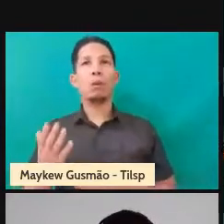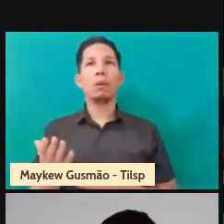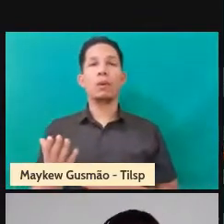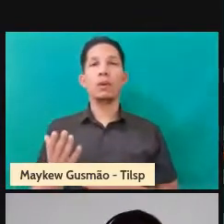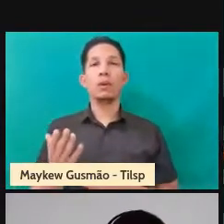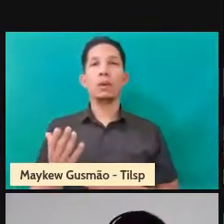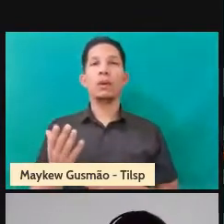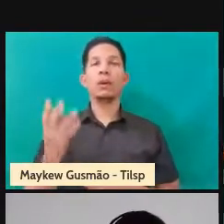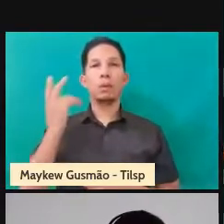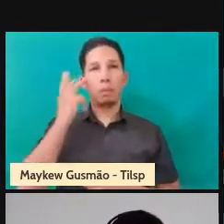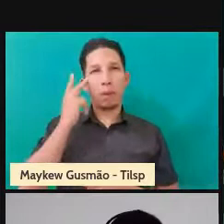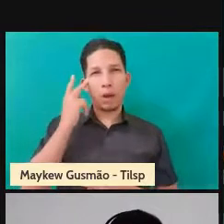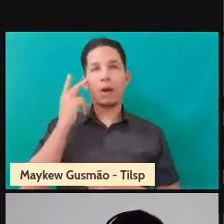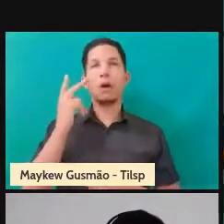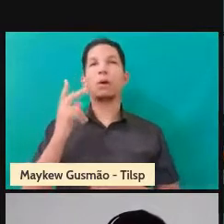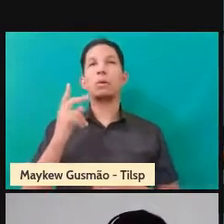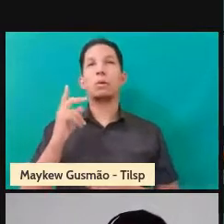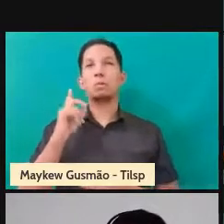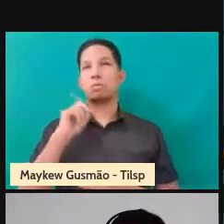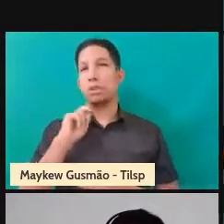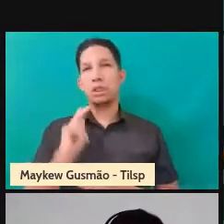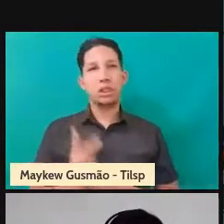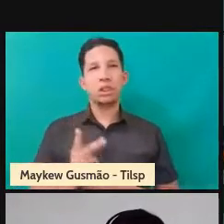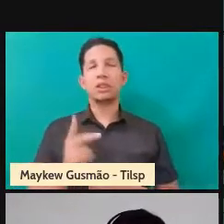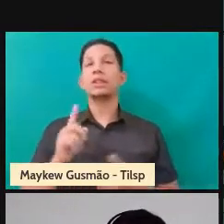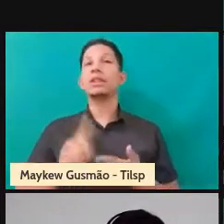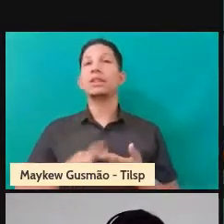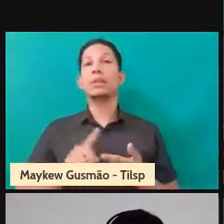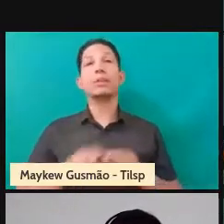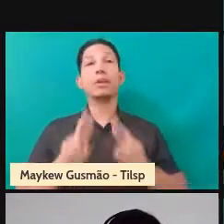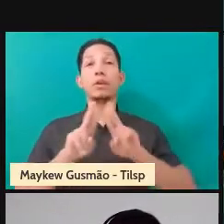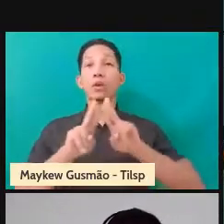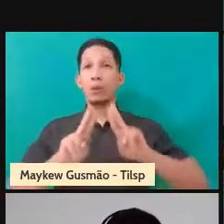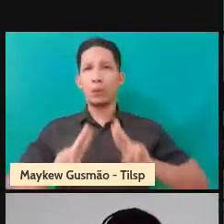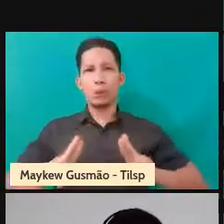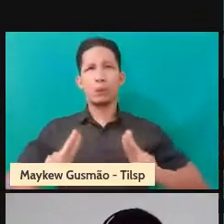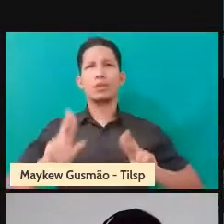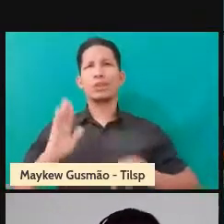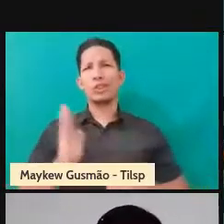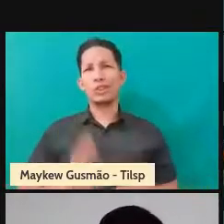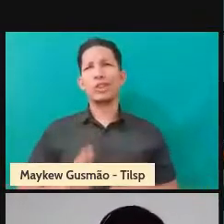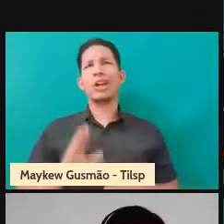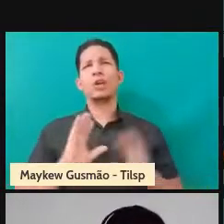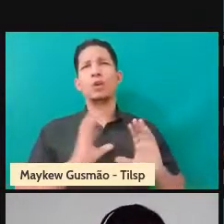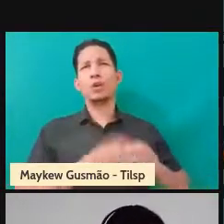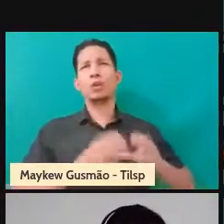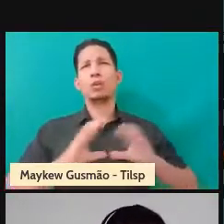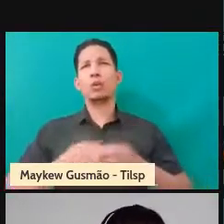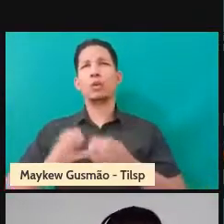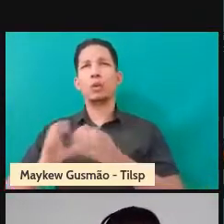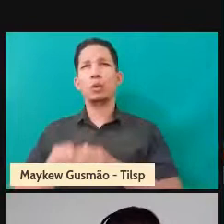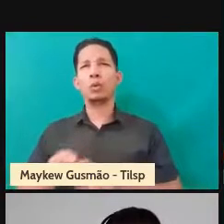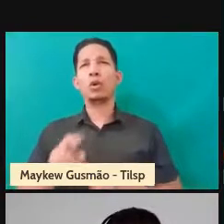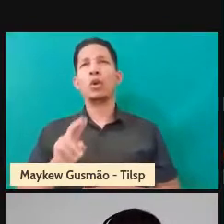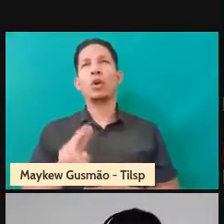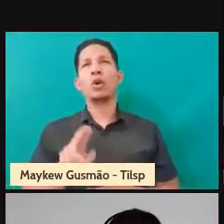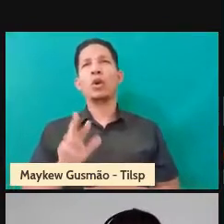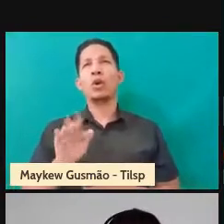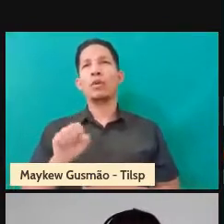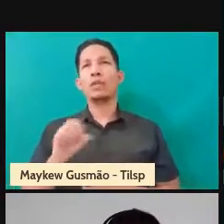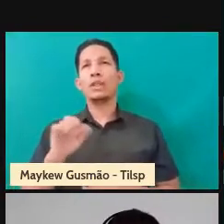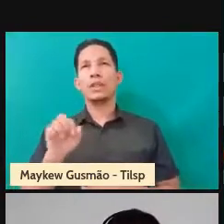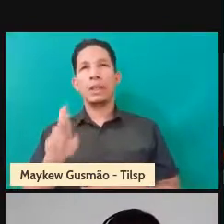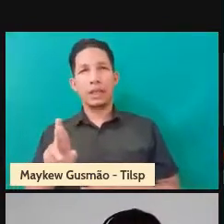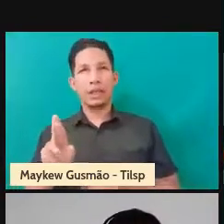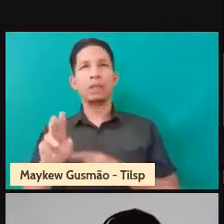São Paulo, PUC Minas, e também na UFES, que a gente já tem diferentes grupos, na UFSCar também, em São Carlos,